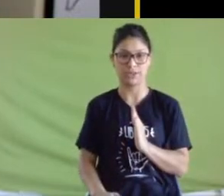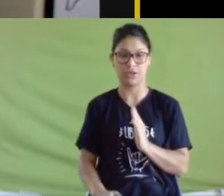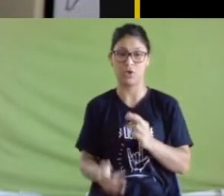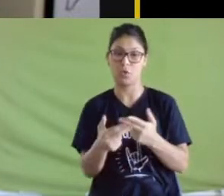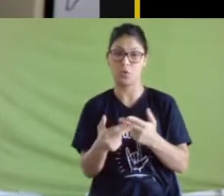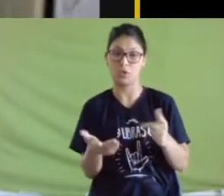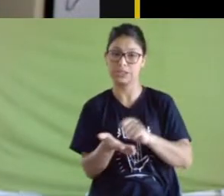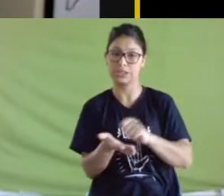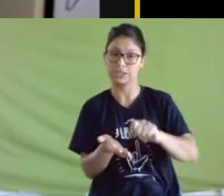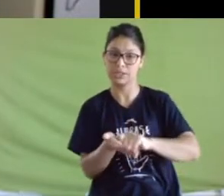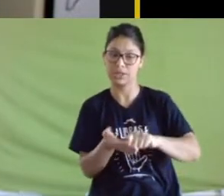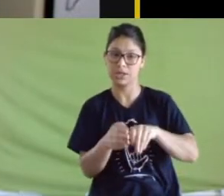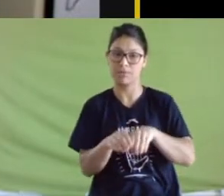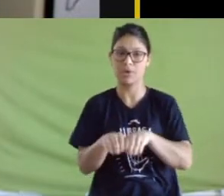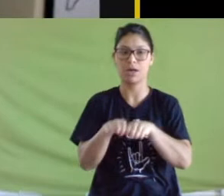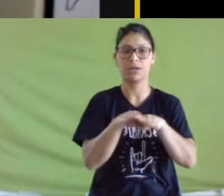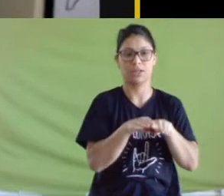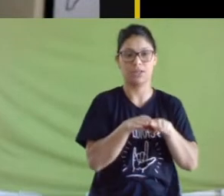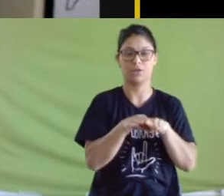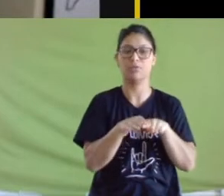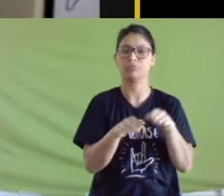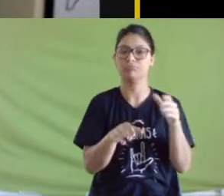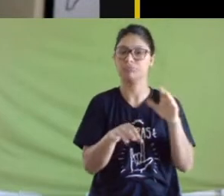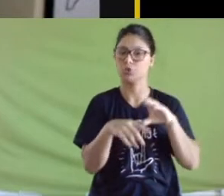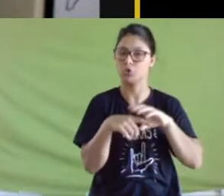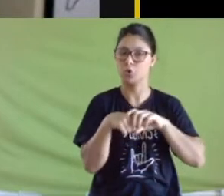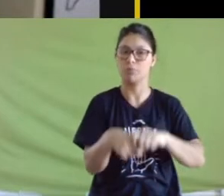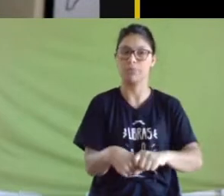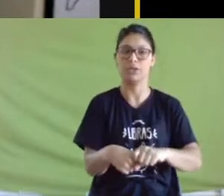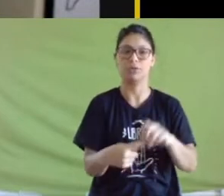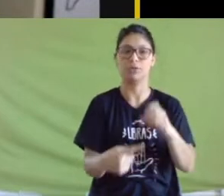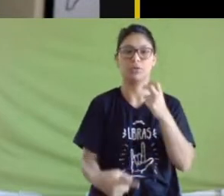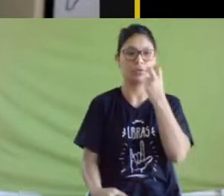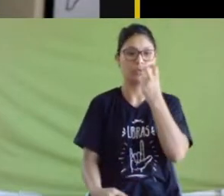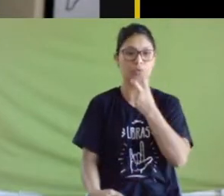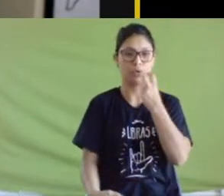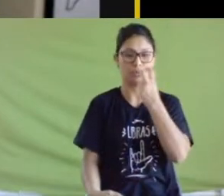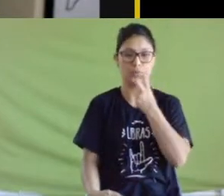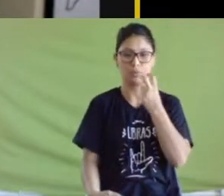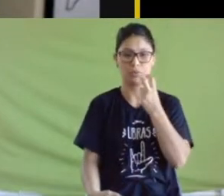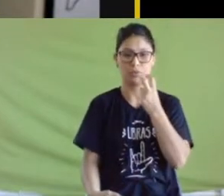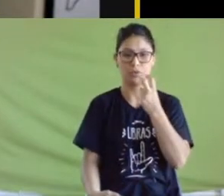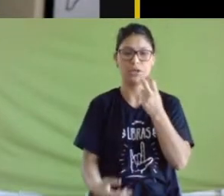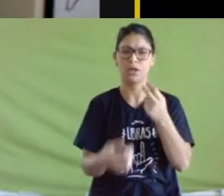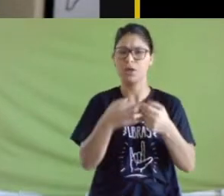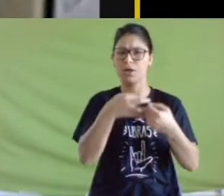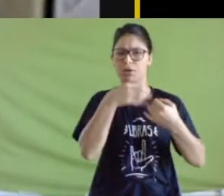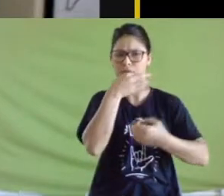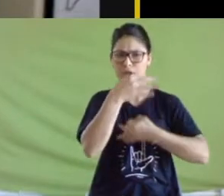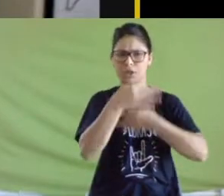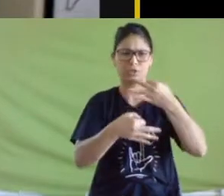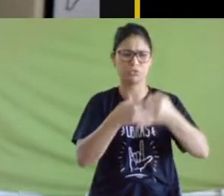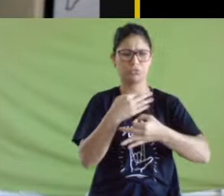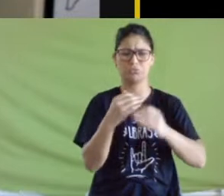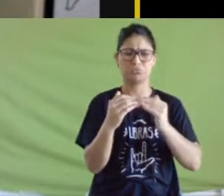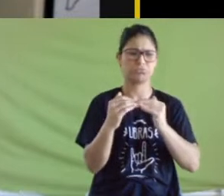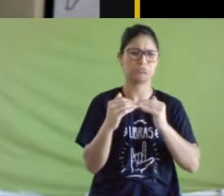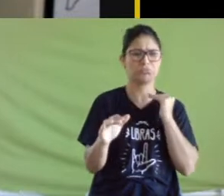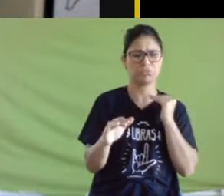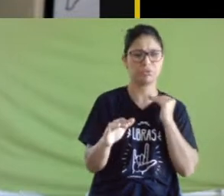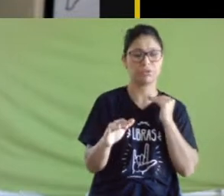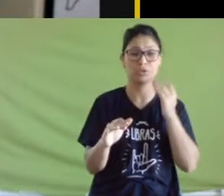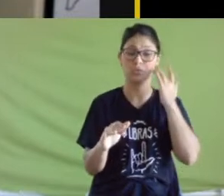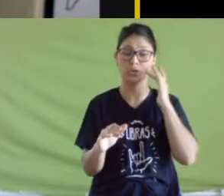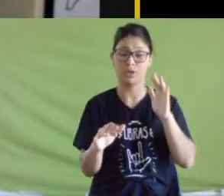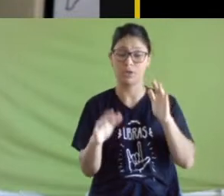o padrão que domina é a oralidade. Então, quer dizer, muitos críticos mostraram isso, quer dizer, o Brasil se